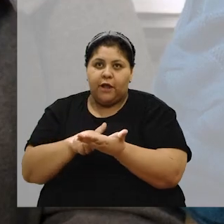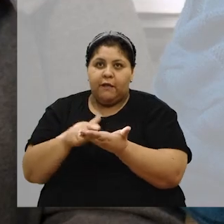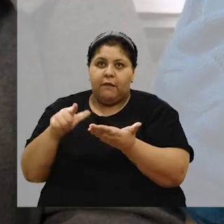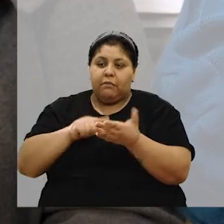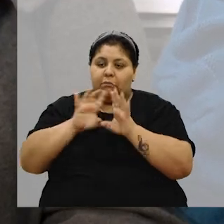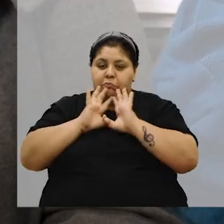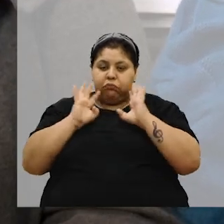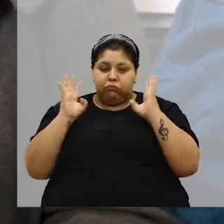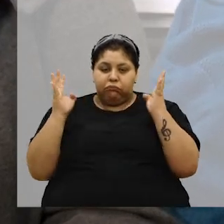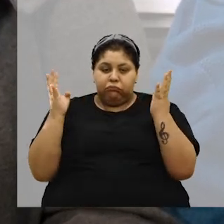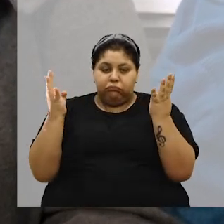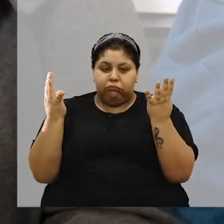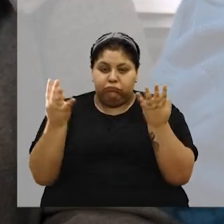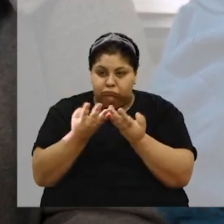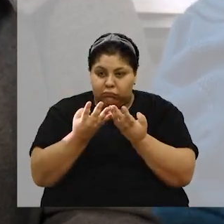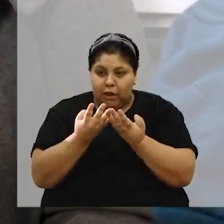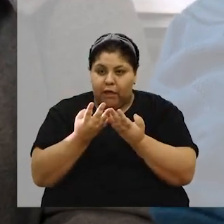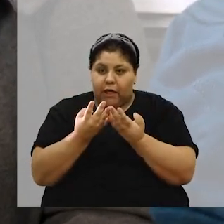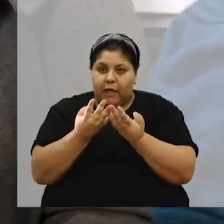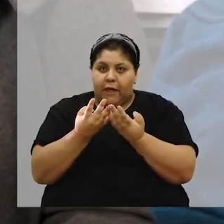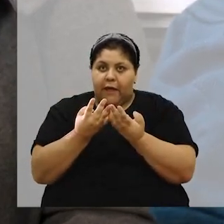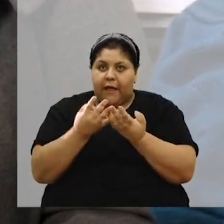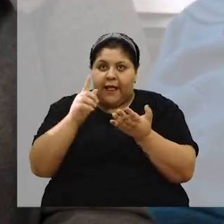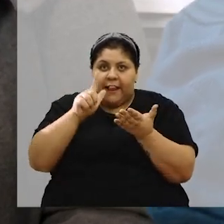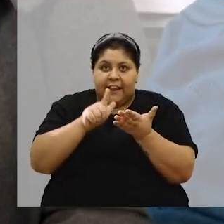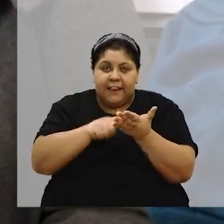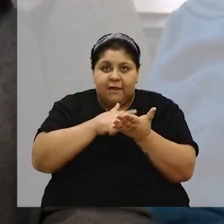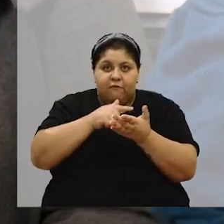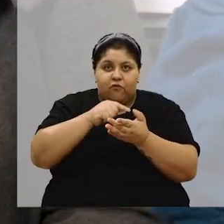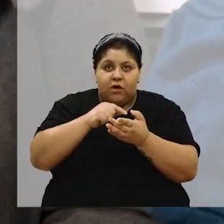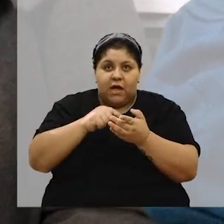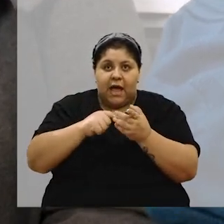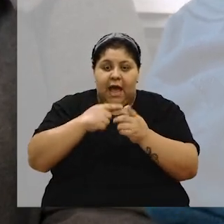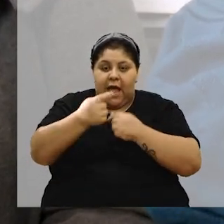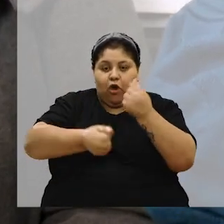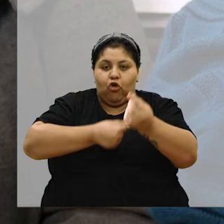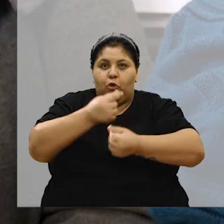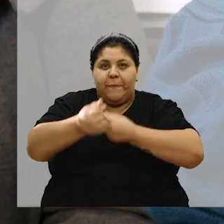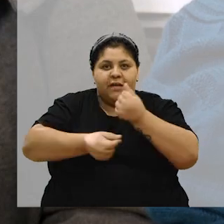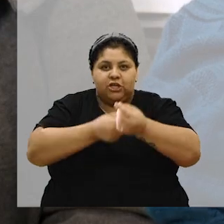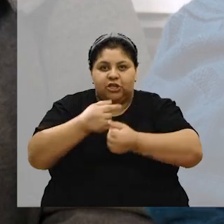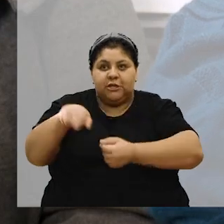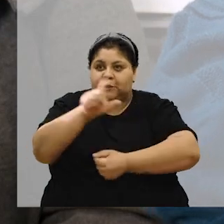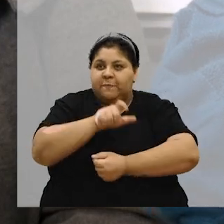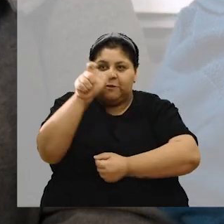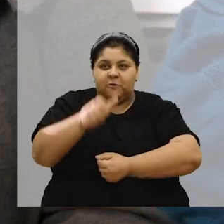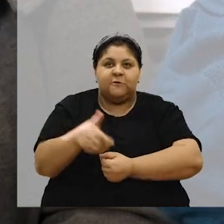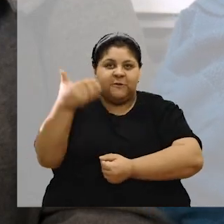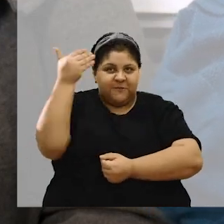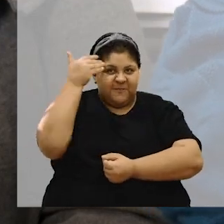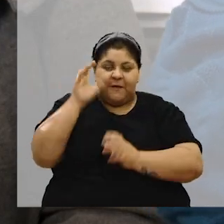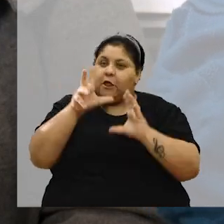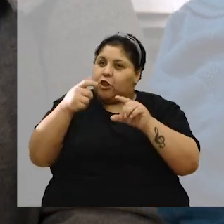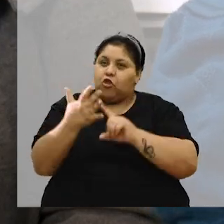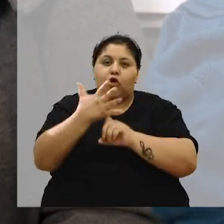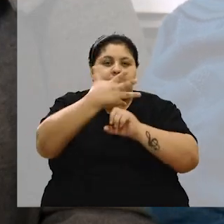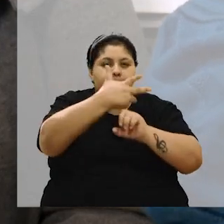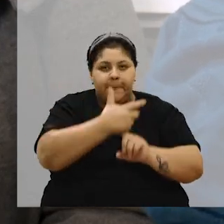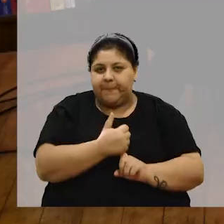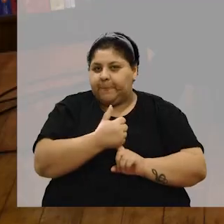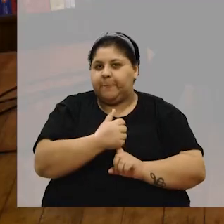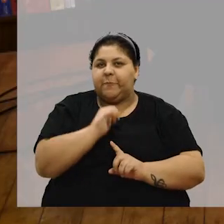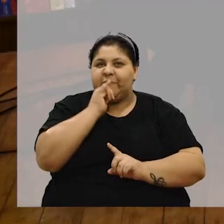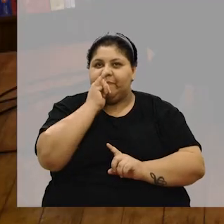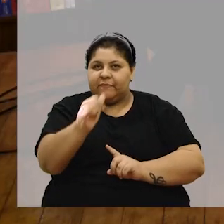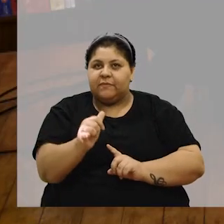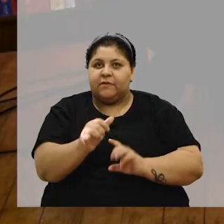livro. Então, a cadeia do livro ela é riquíssima. Ela gira essa economia de uma maneira que muita gente não tem noção. E toda a